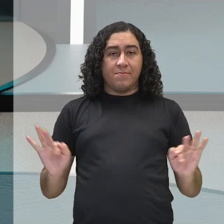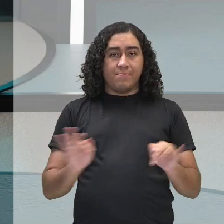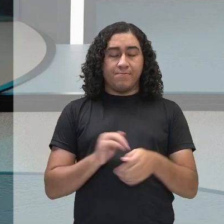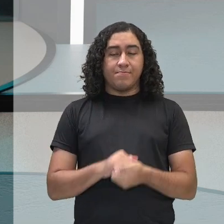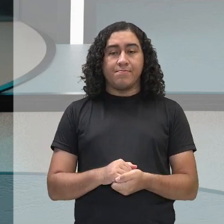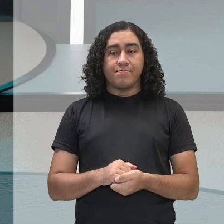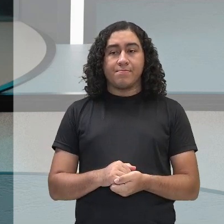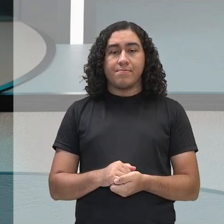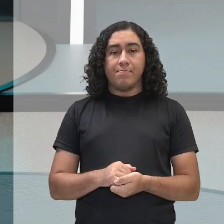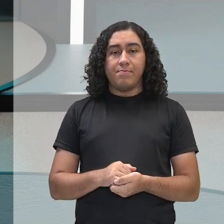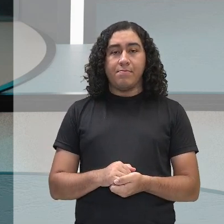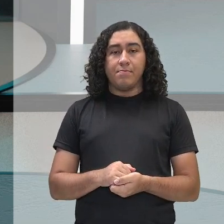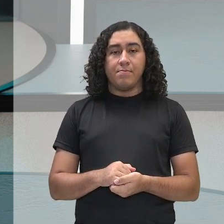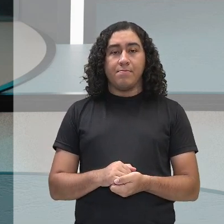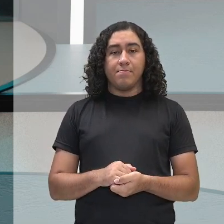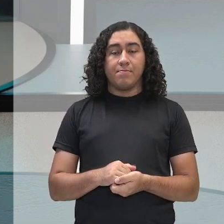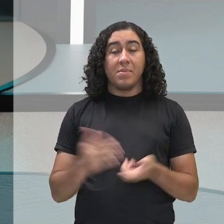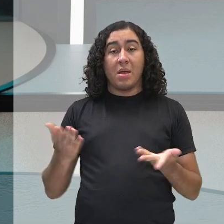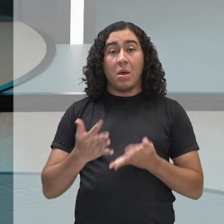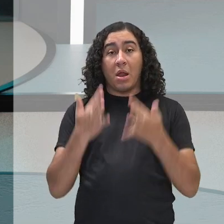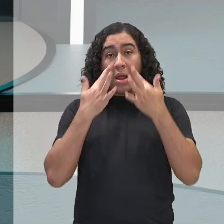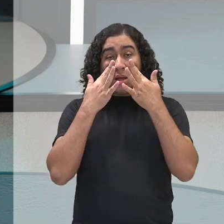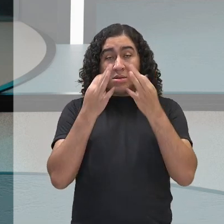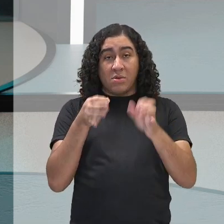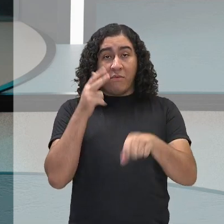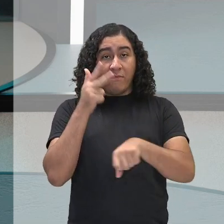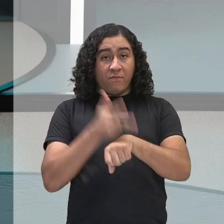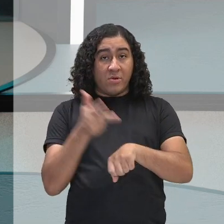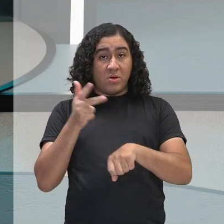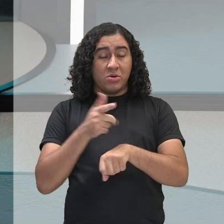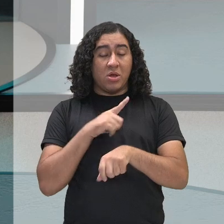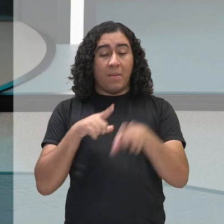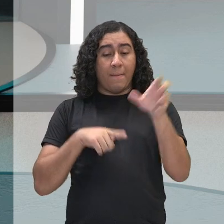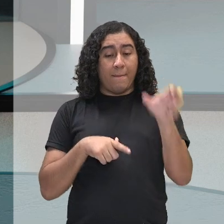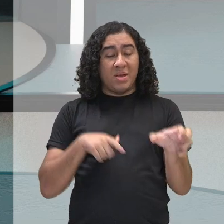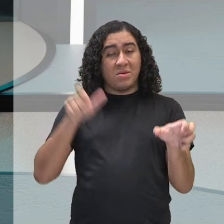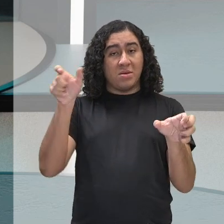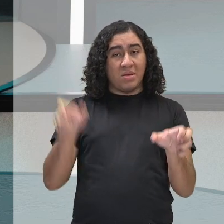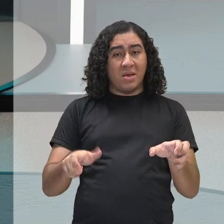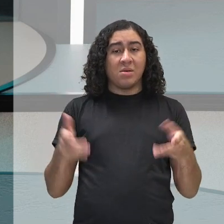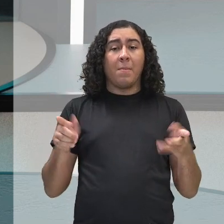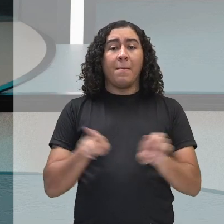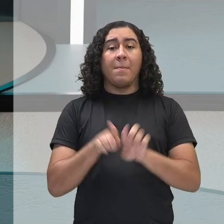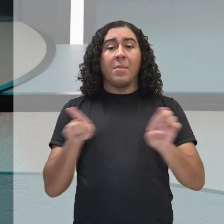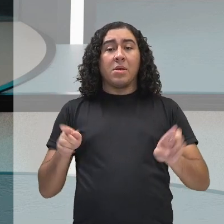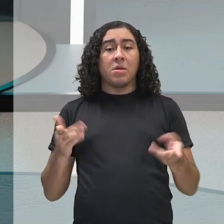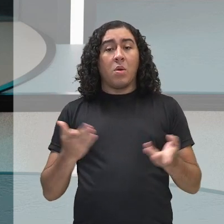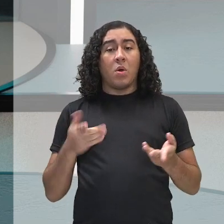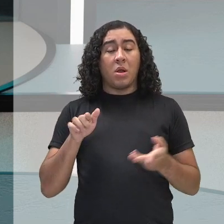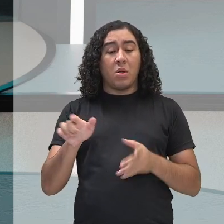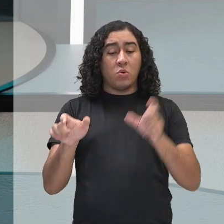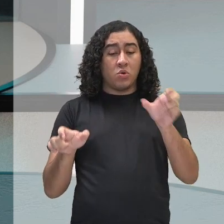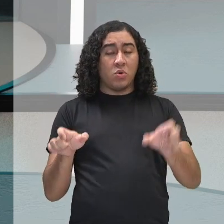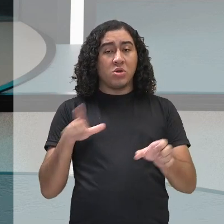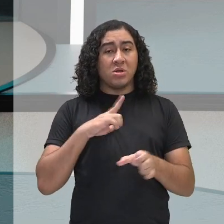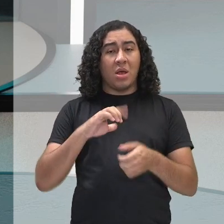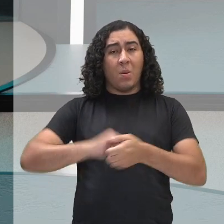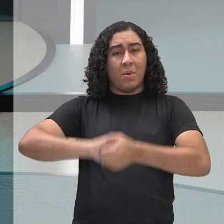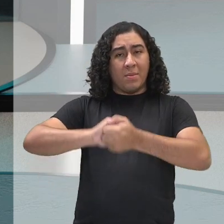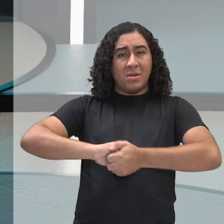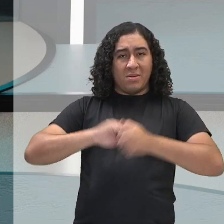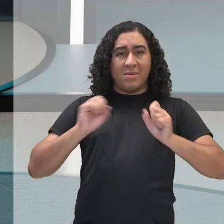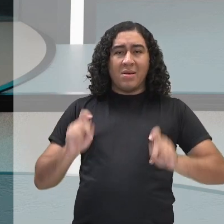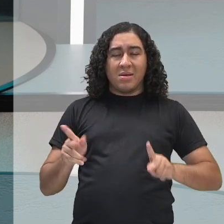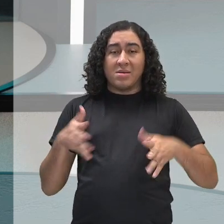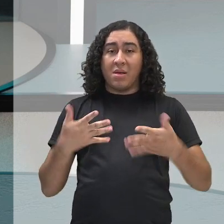Agora acompanhem mais um vídeo com os nossos personagens, só que agora eles estão se apresentando um para o outro, certo? Então,